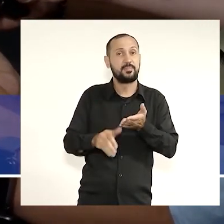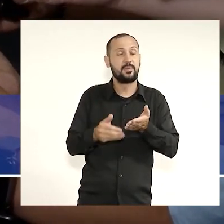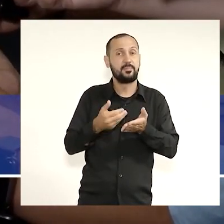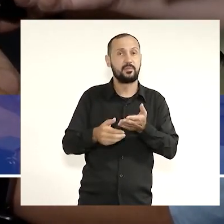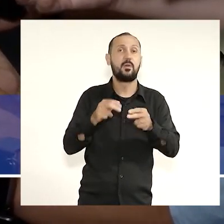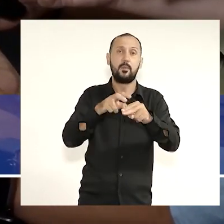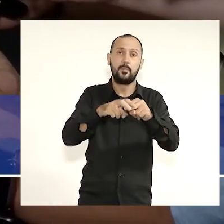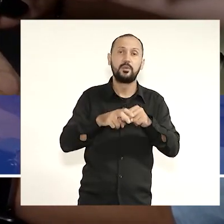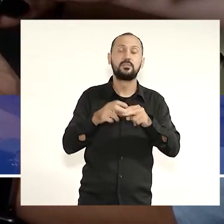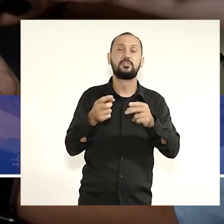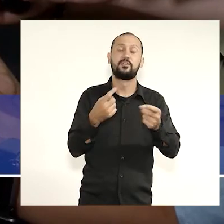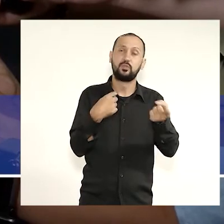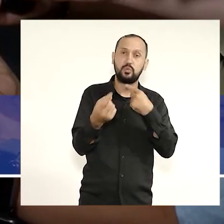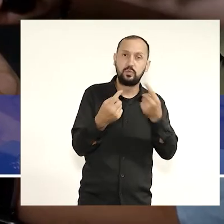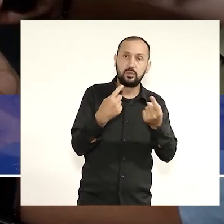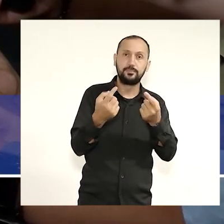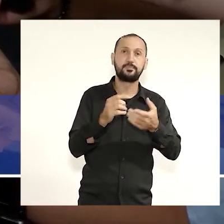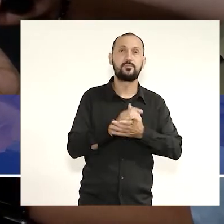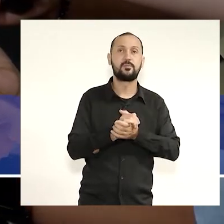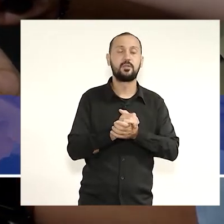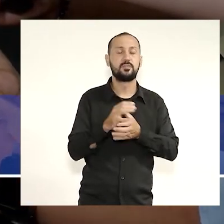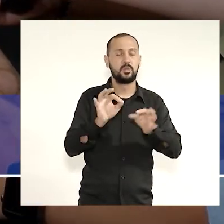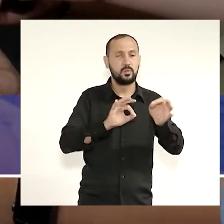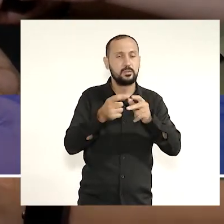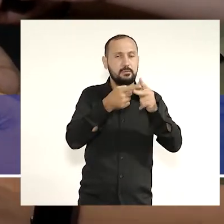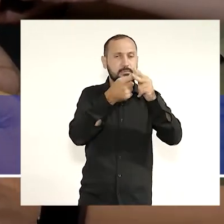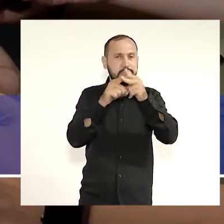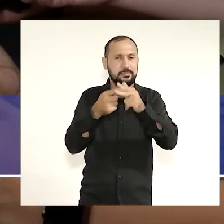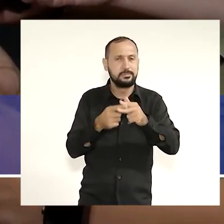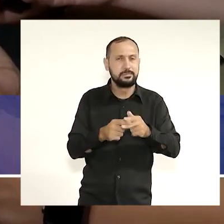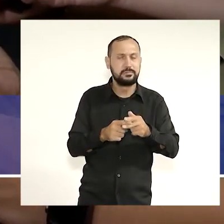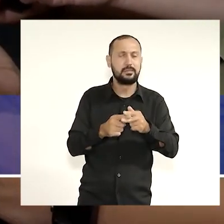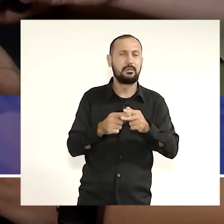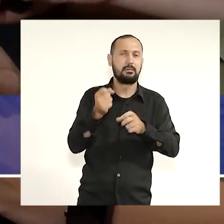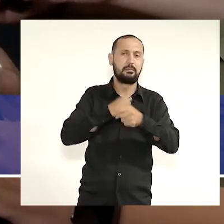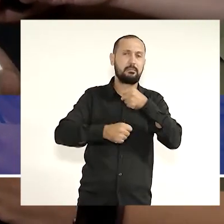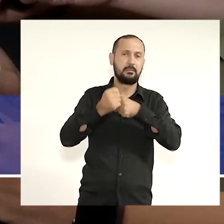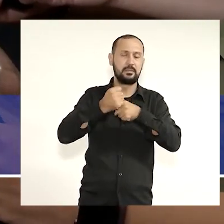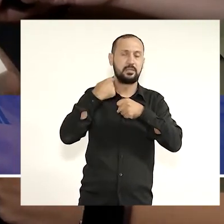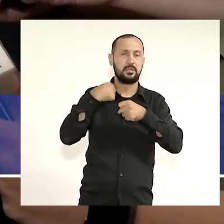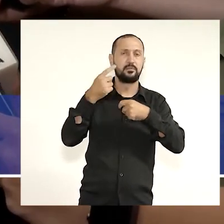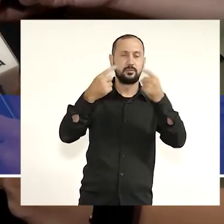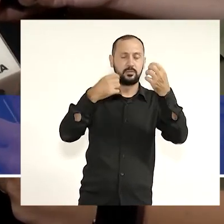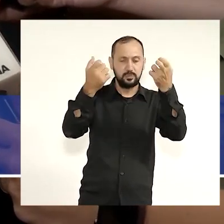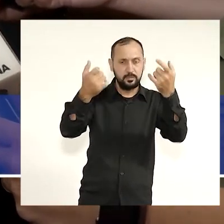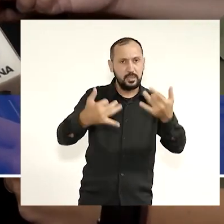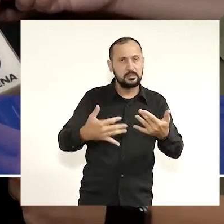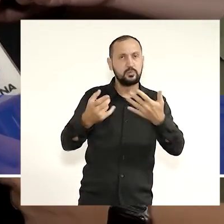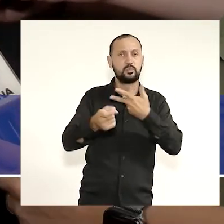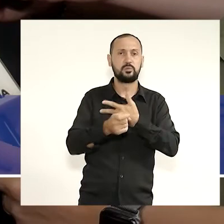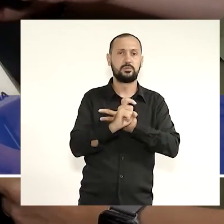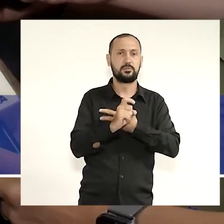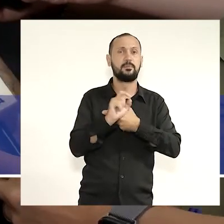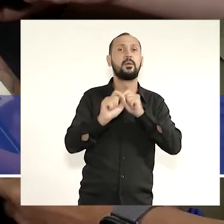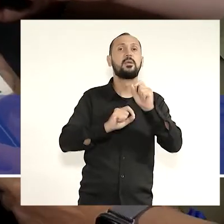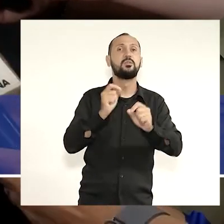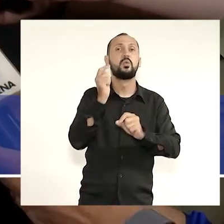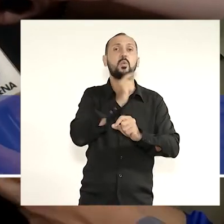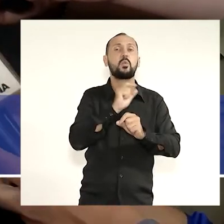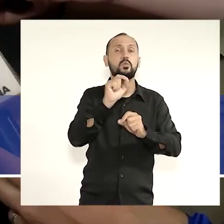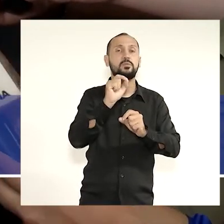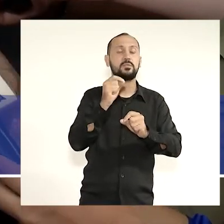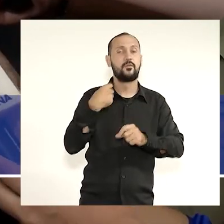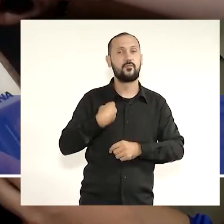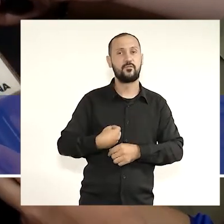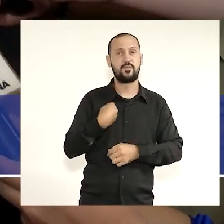essa receita e por isso nós fizemos todas as arrumações necessárias o ano passado, com a devida explicação do Poder Executivo, para que a